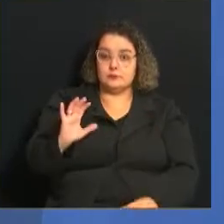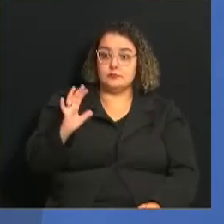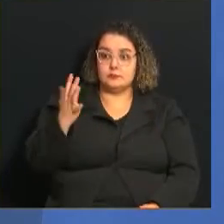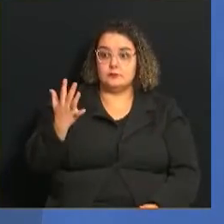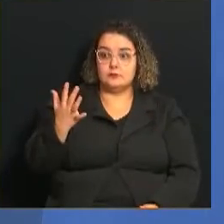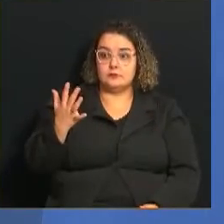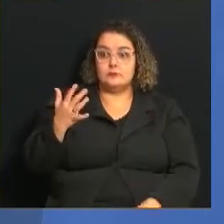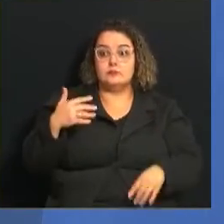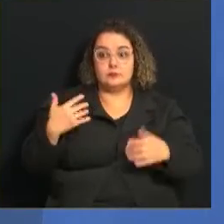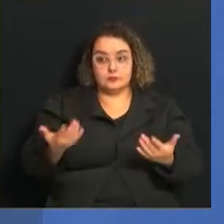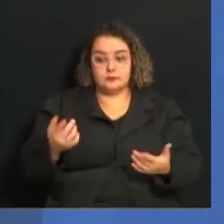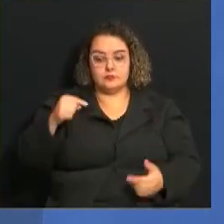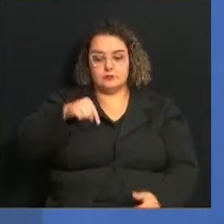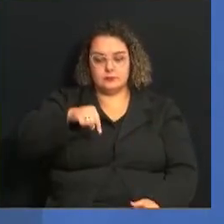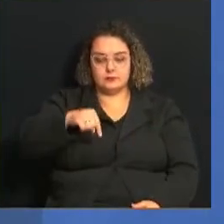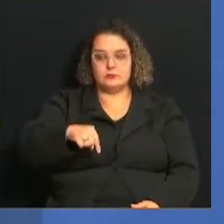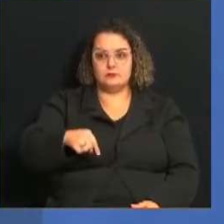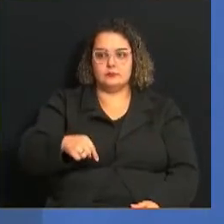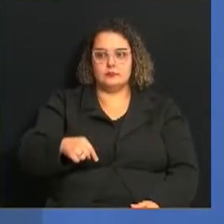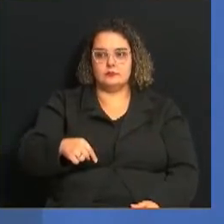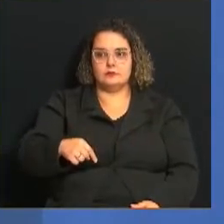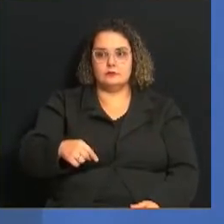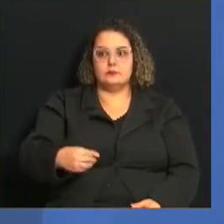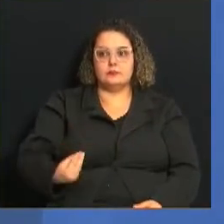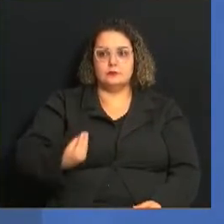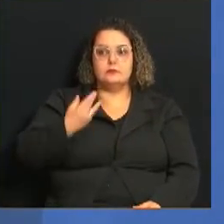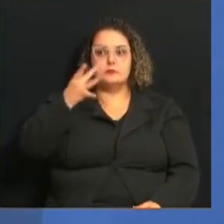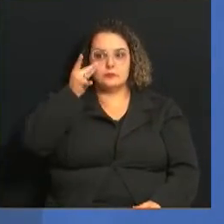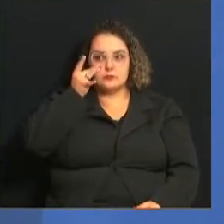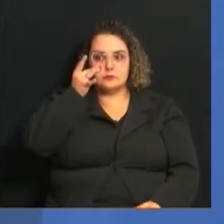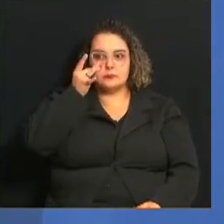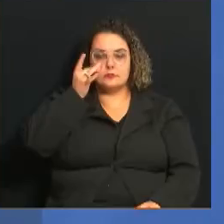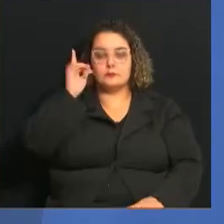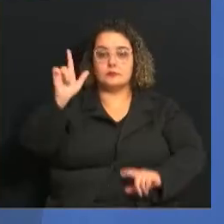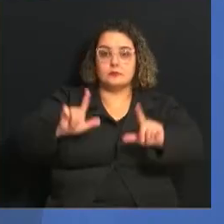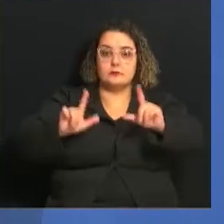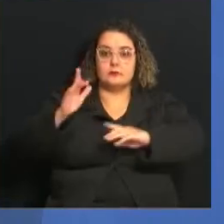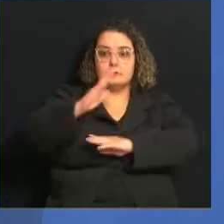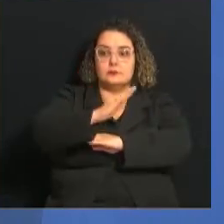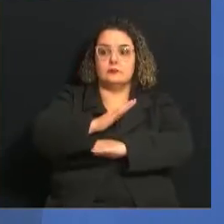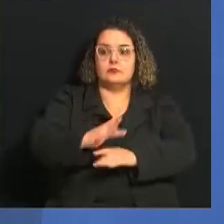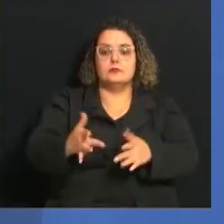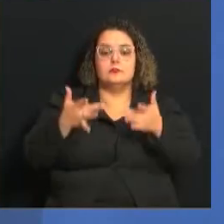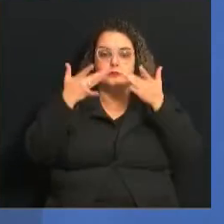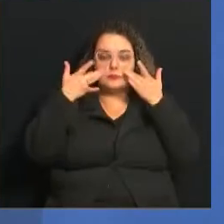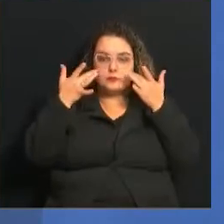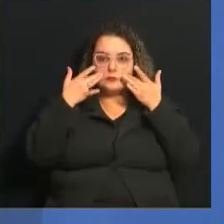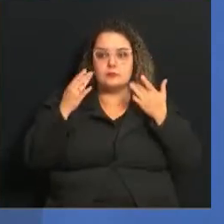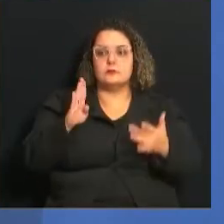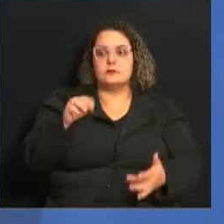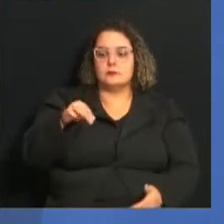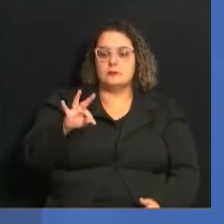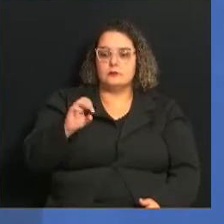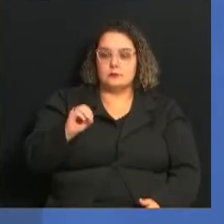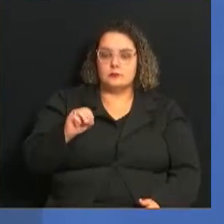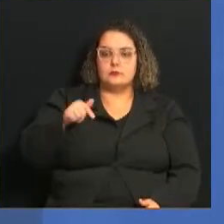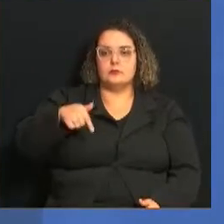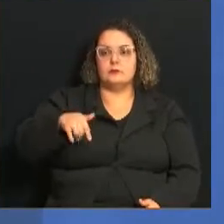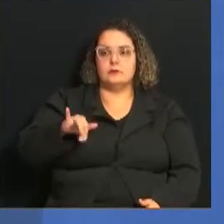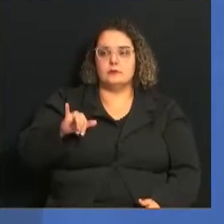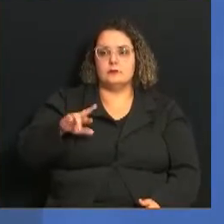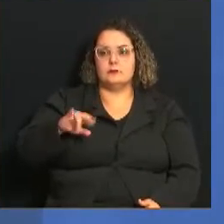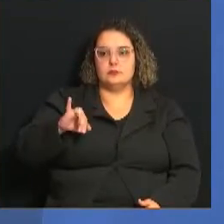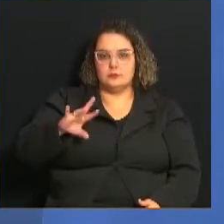desta vez aqui, né, com transmissão ao vivo pela TV Câmara Campinas, no Teatro Bento Quirino. É o diploma de honra ao